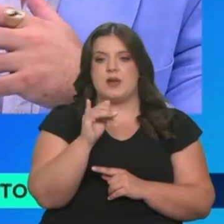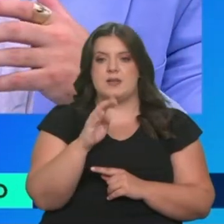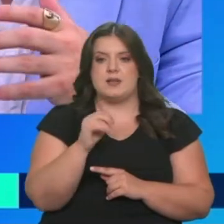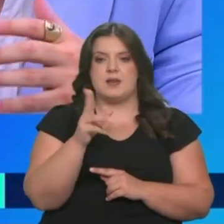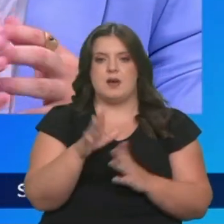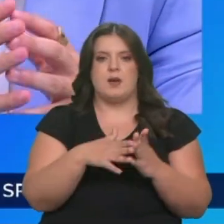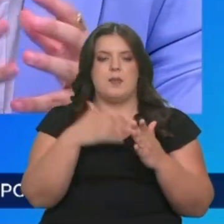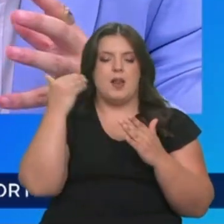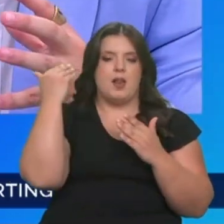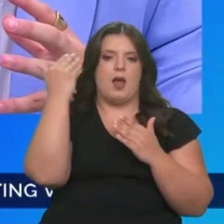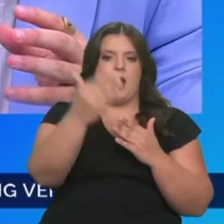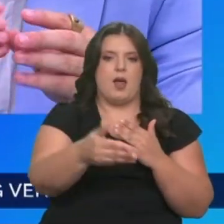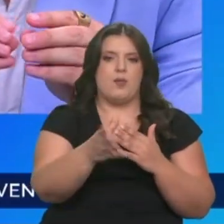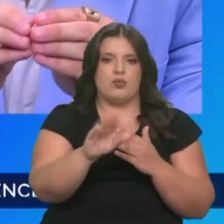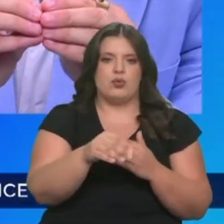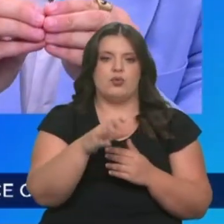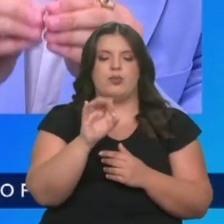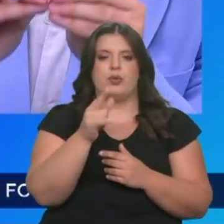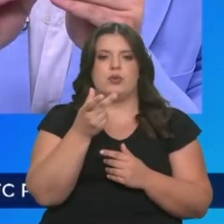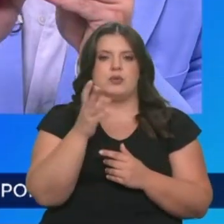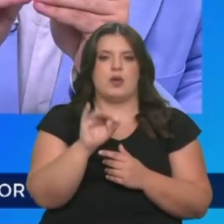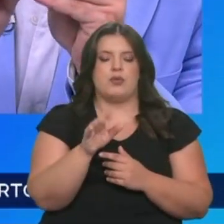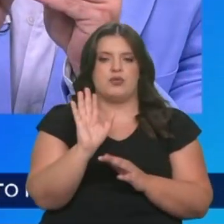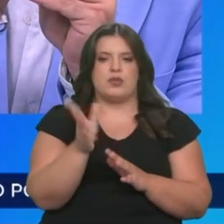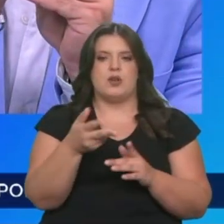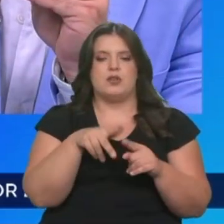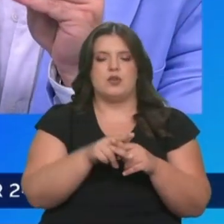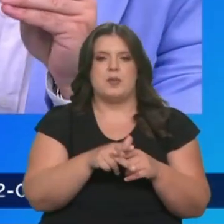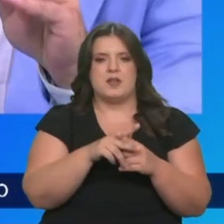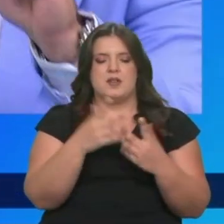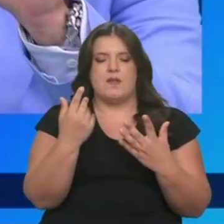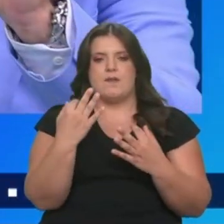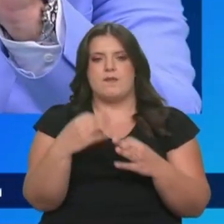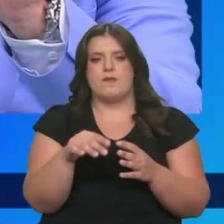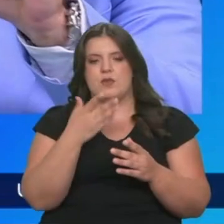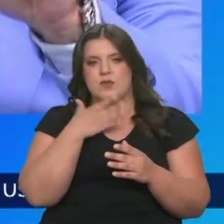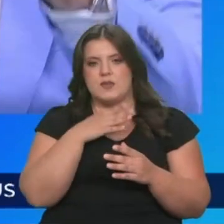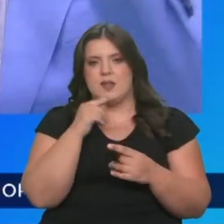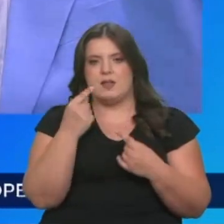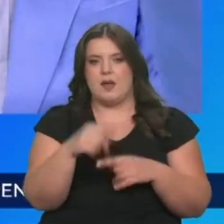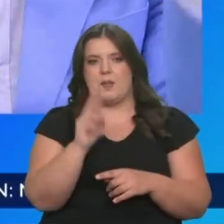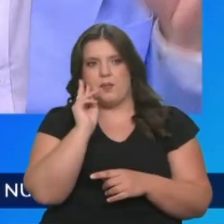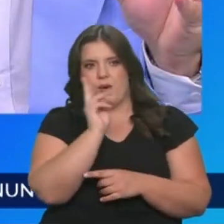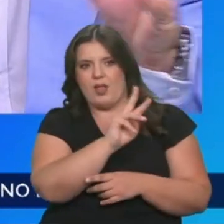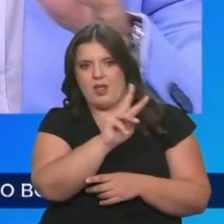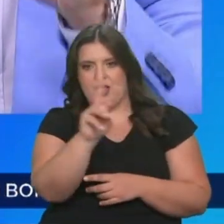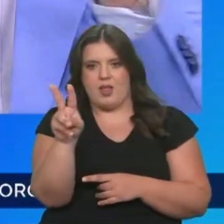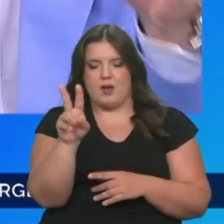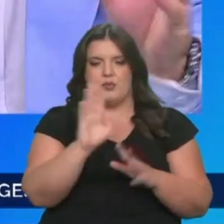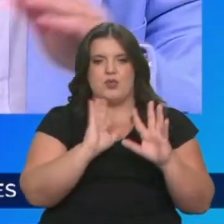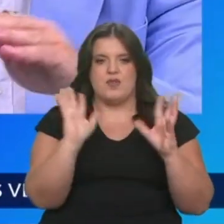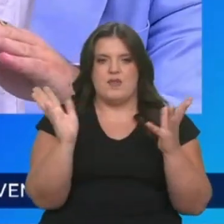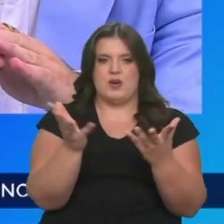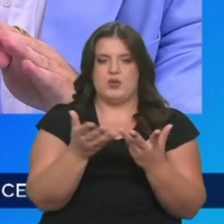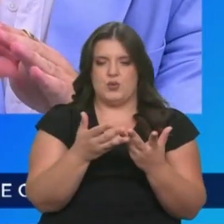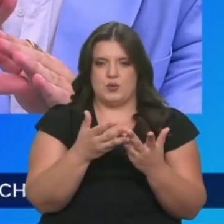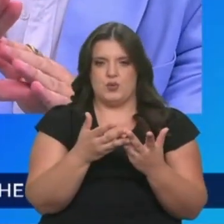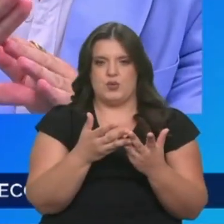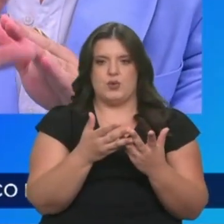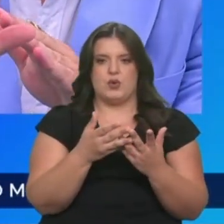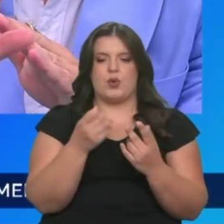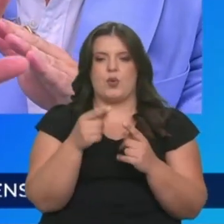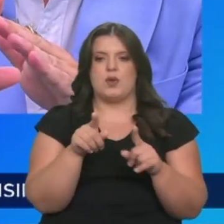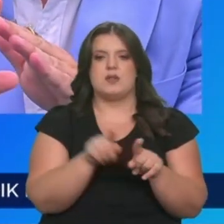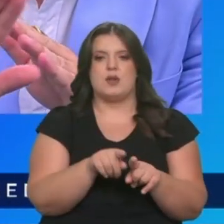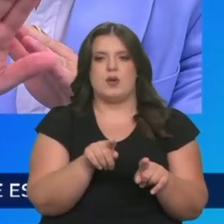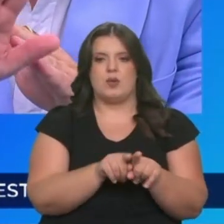para lá de Plutão, tem instrumentação suficiente para olhar para o universo, olhar para o espaço, quase como